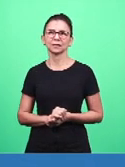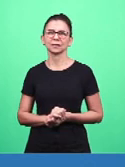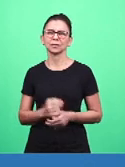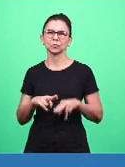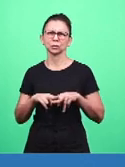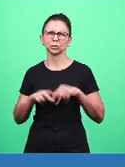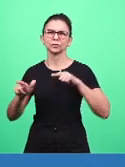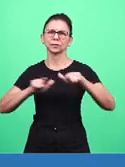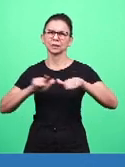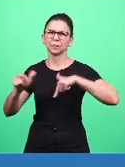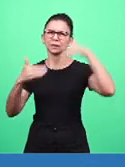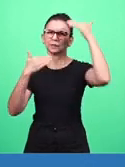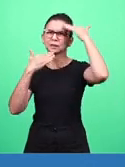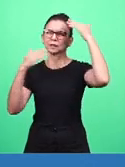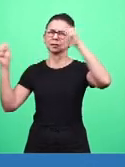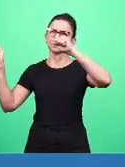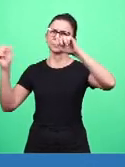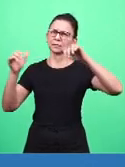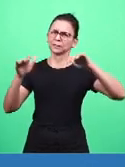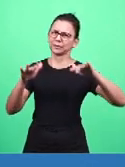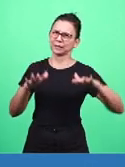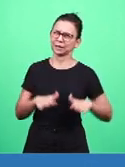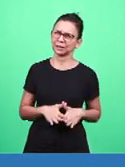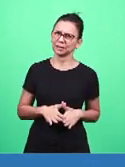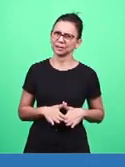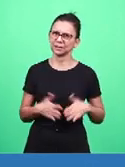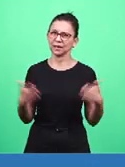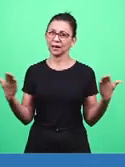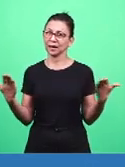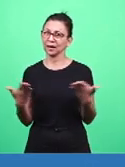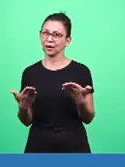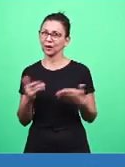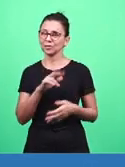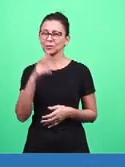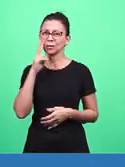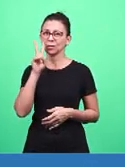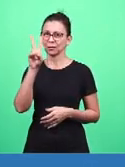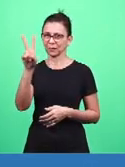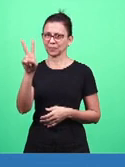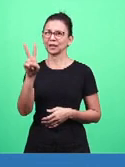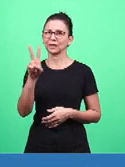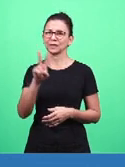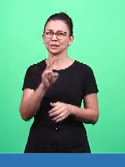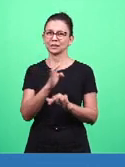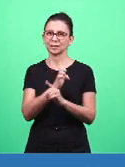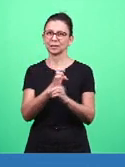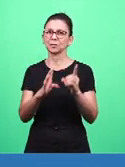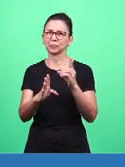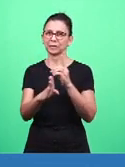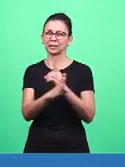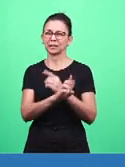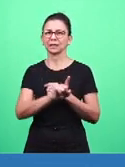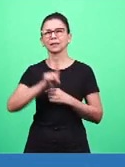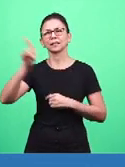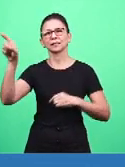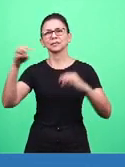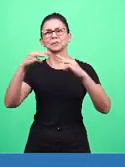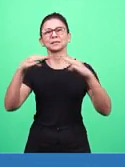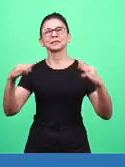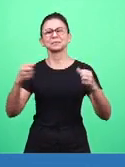Jesus. Também um culto especial de glorificação ao Senhor foi realizado no Anfiteatro de Guarulhos, na cidade de Guarulhos, em